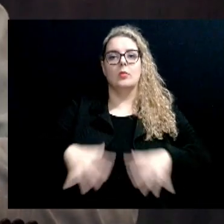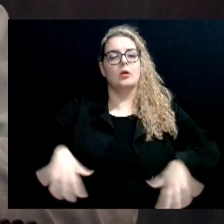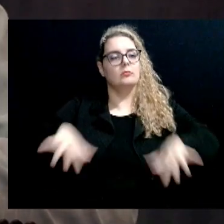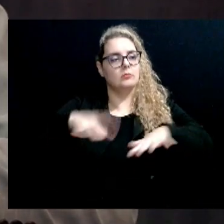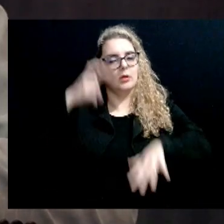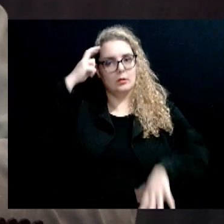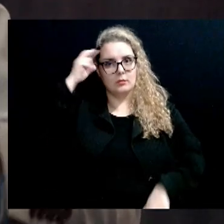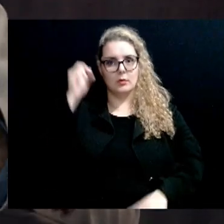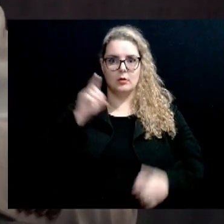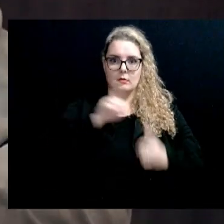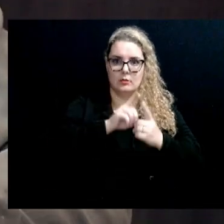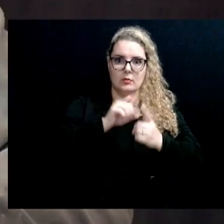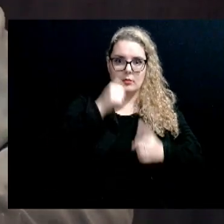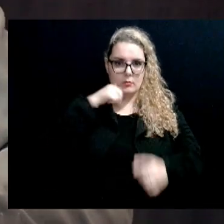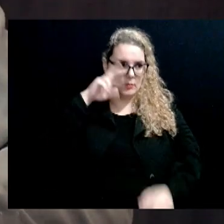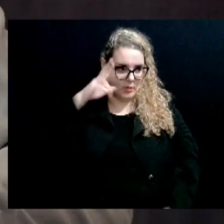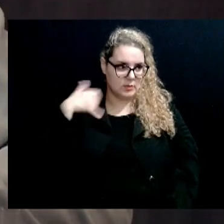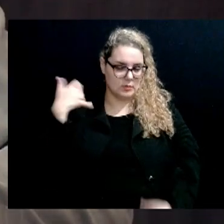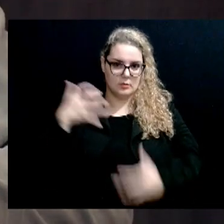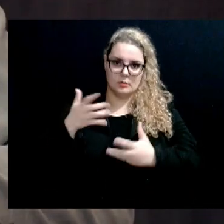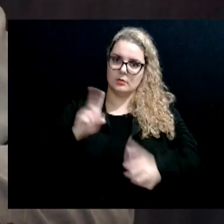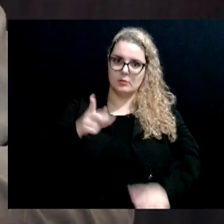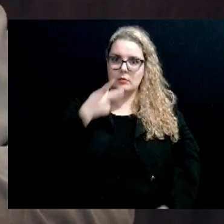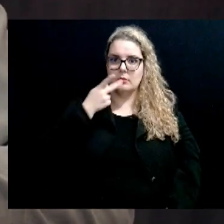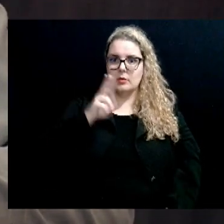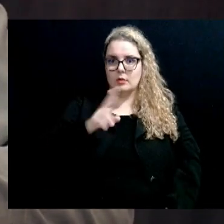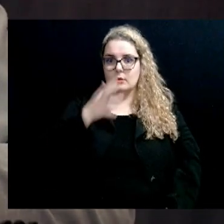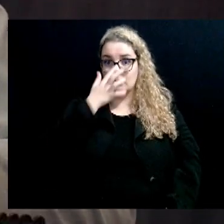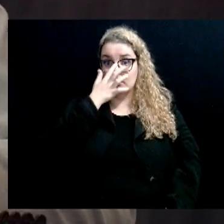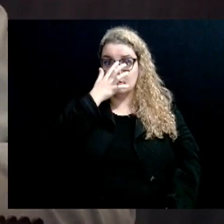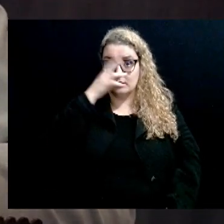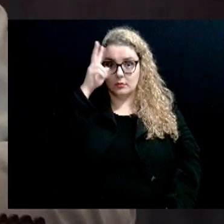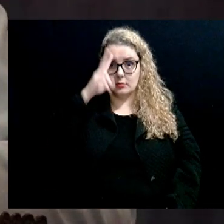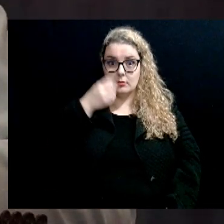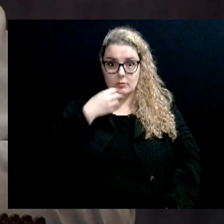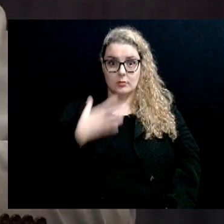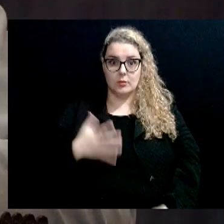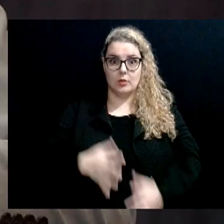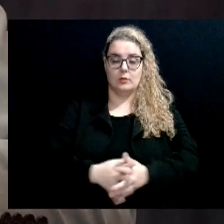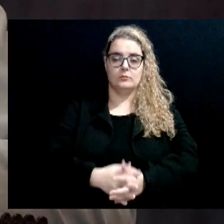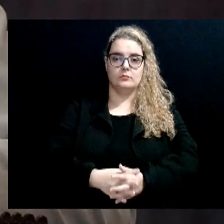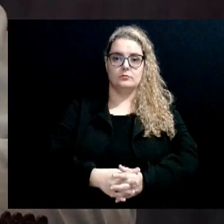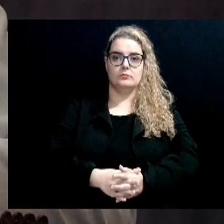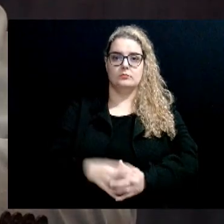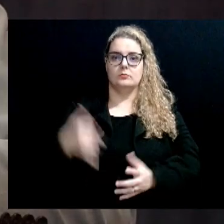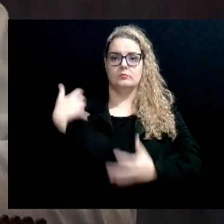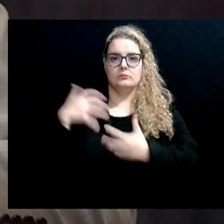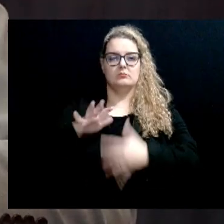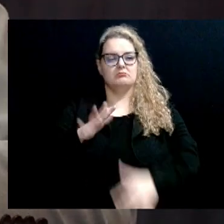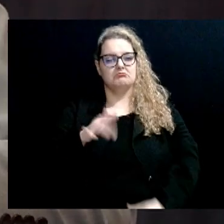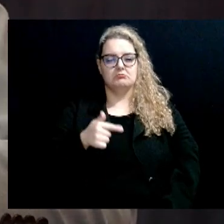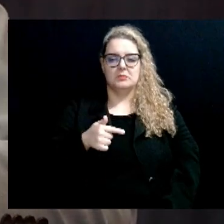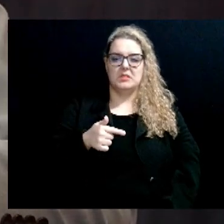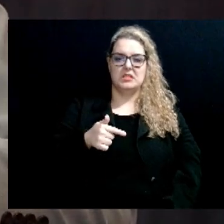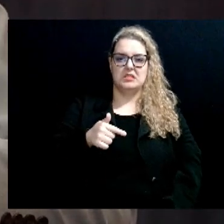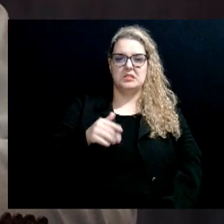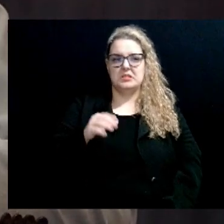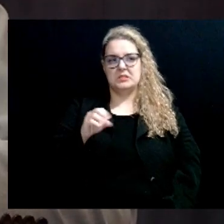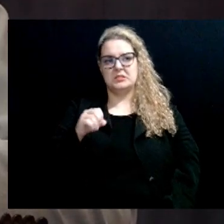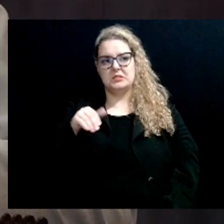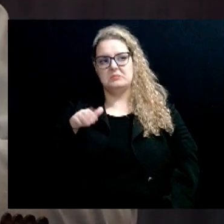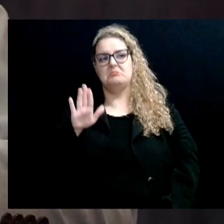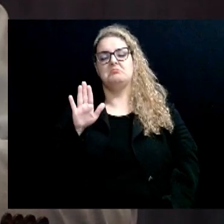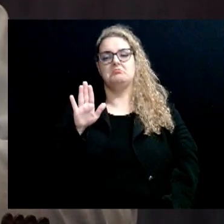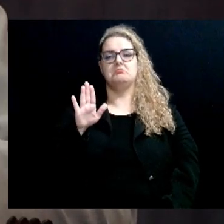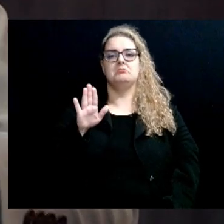senhora, não vou citar nomes, obviamente, mas eu vou contar uma história muito boa. É uma senhora, ela tinha os seus 70 e poucos anos, e ela tinha um